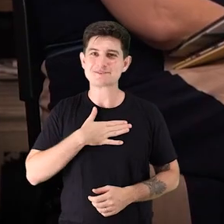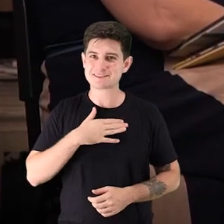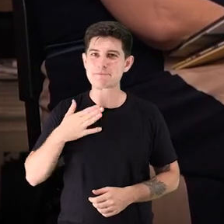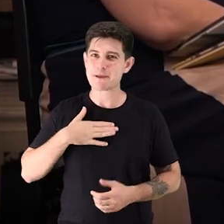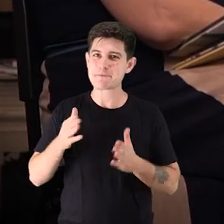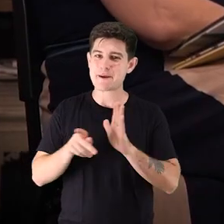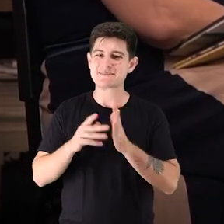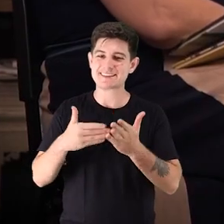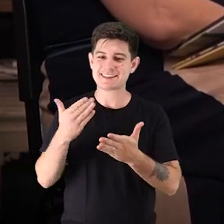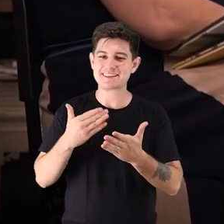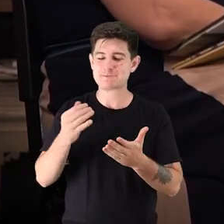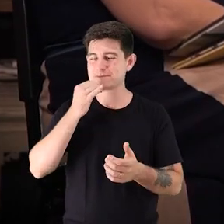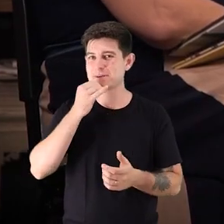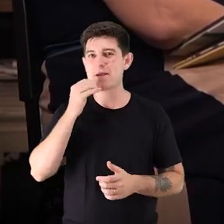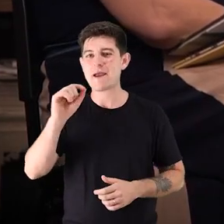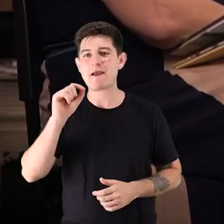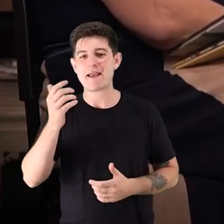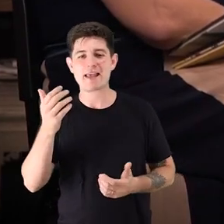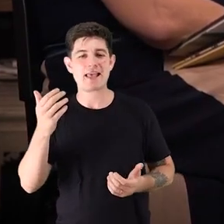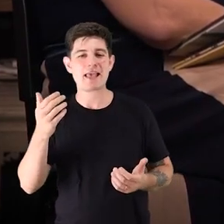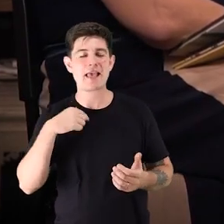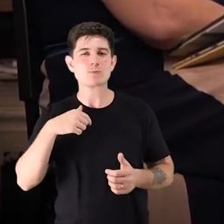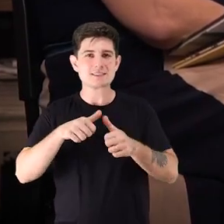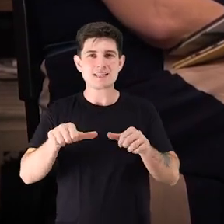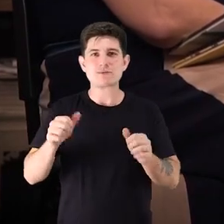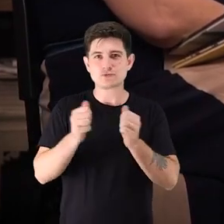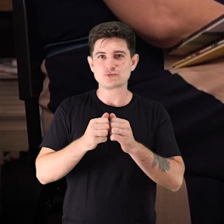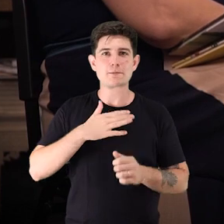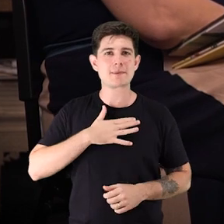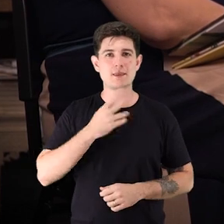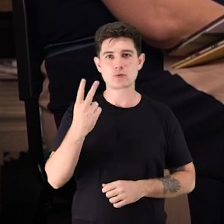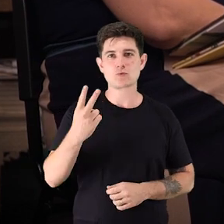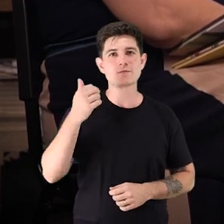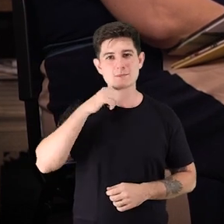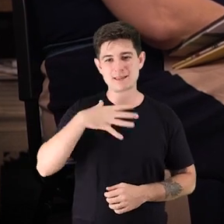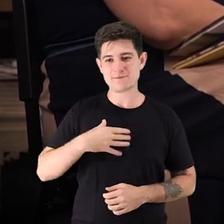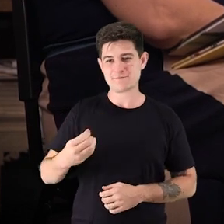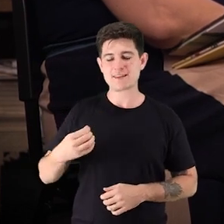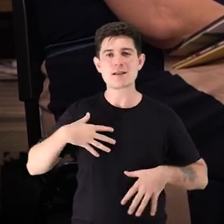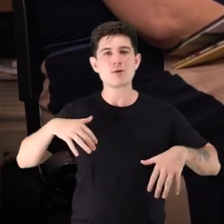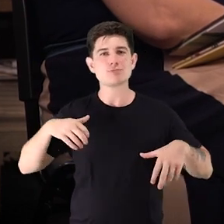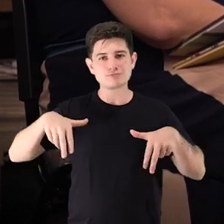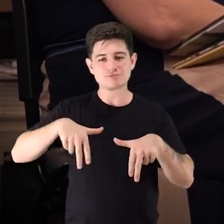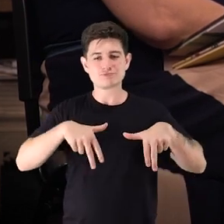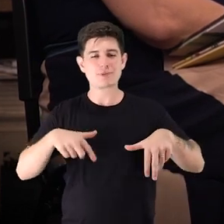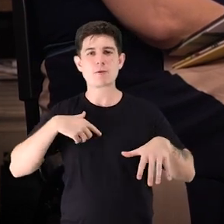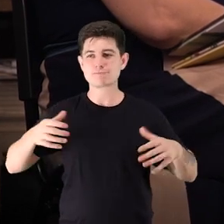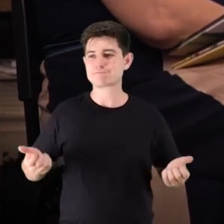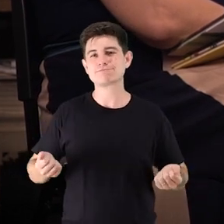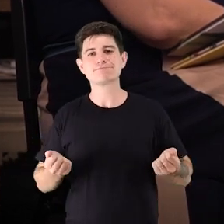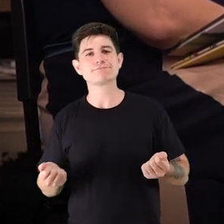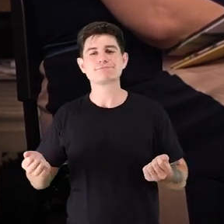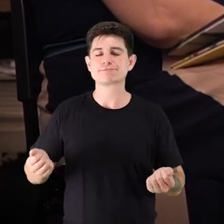vê que eu gosto dos meus livros, né? Sim, mas é muito legal essa história. As pessoas se identificam muito. Eu estava andando com as minhas duas filhas num parque, as mãos dadas, e a